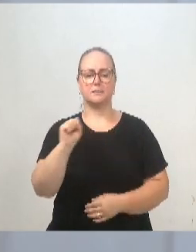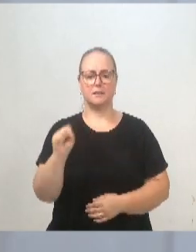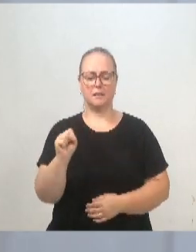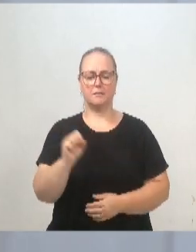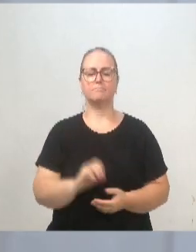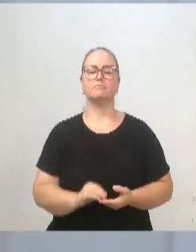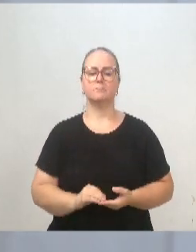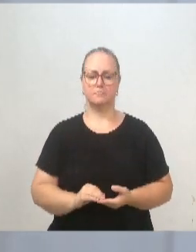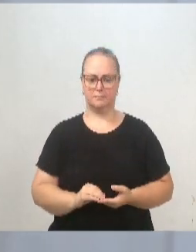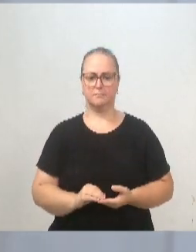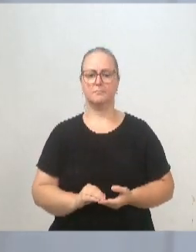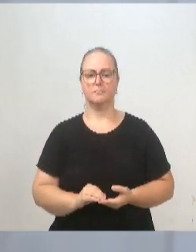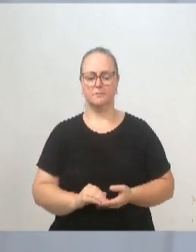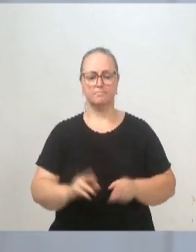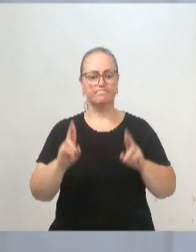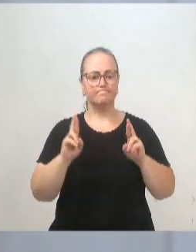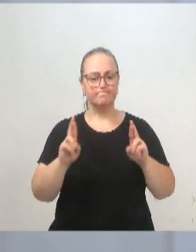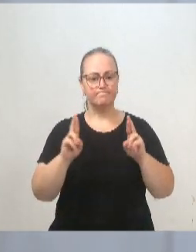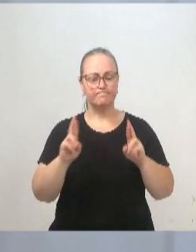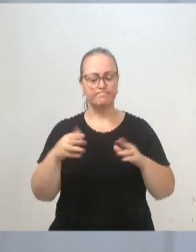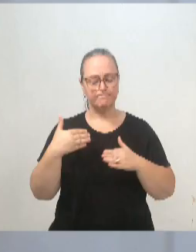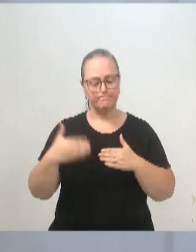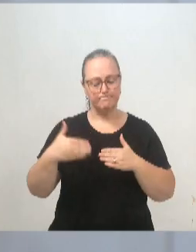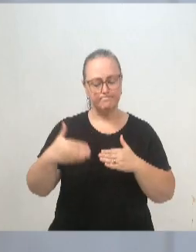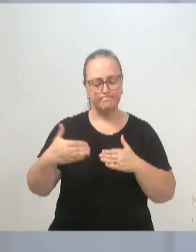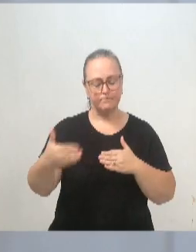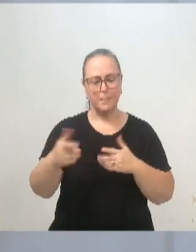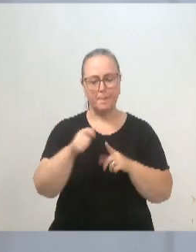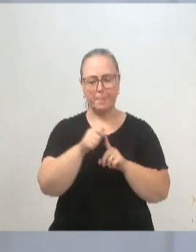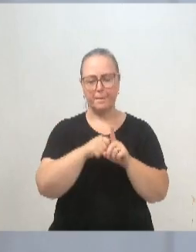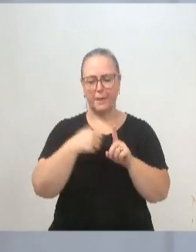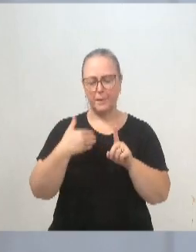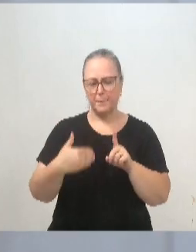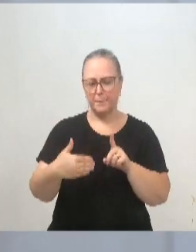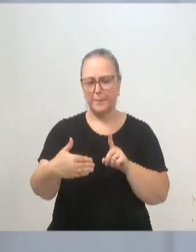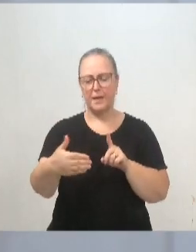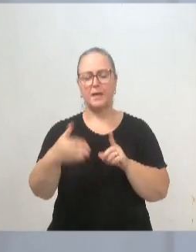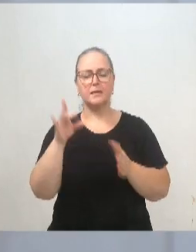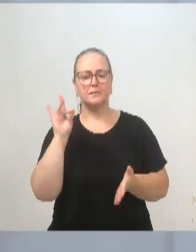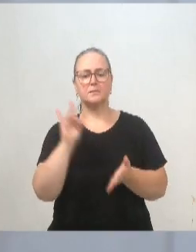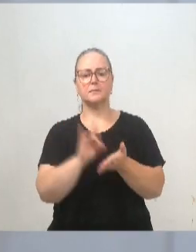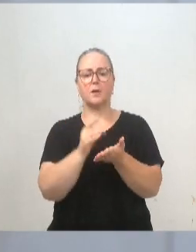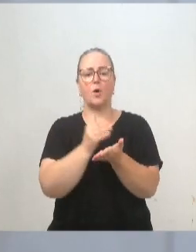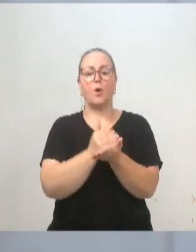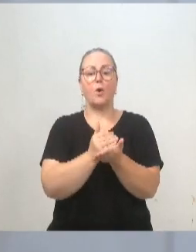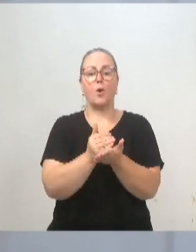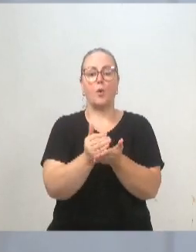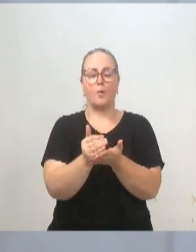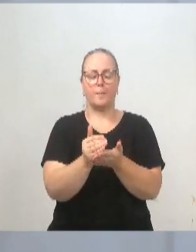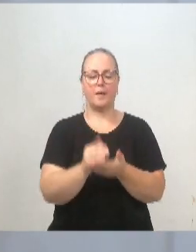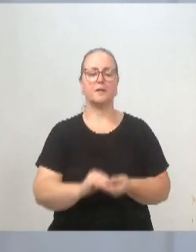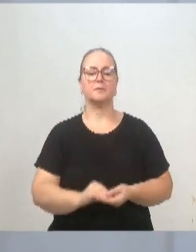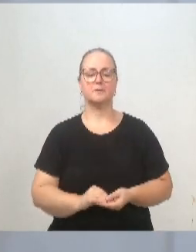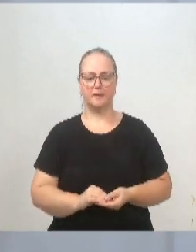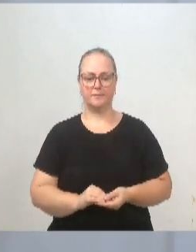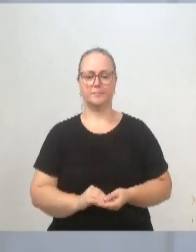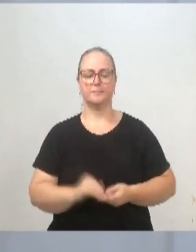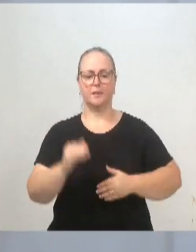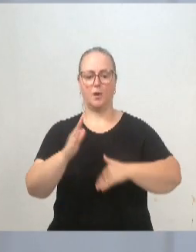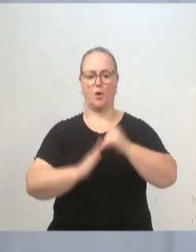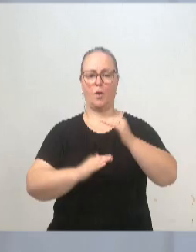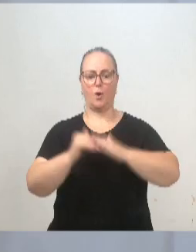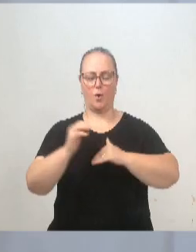que nesses próximos dias e mais tardar início do próximo mês seja iniciado, colegas vereadores, a obra ali de reconstrução